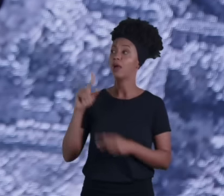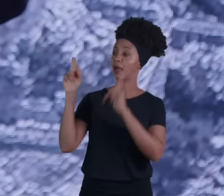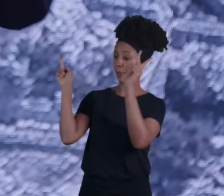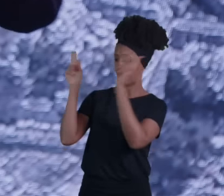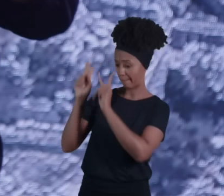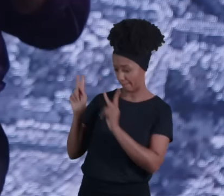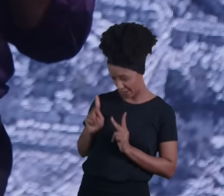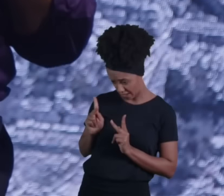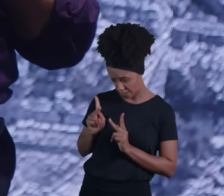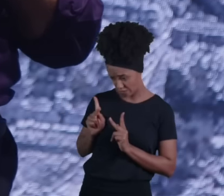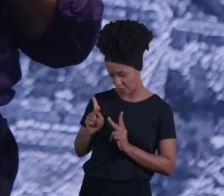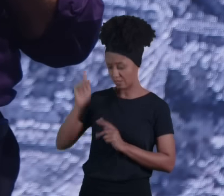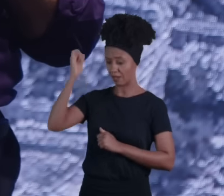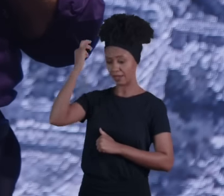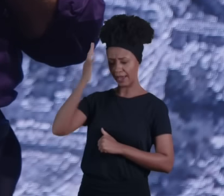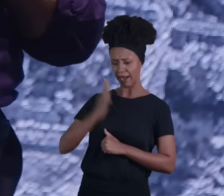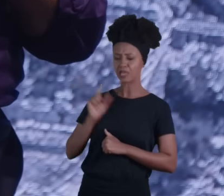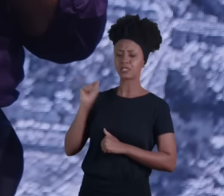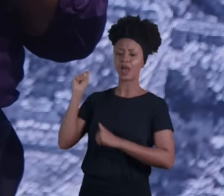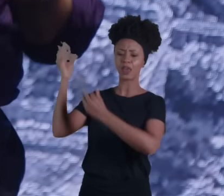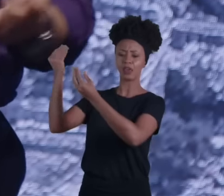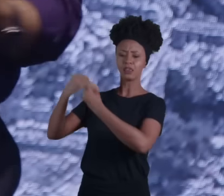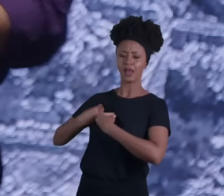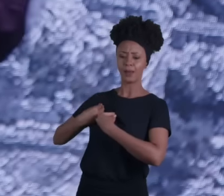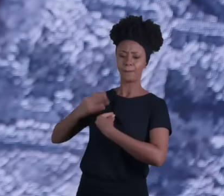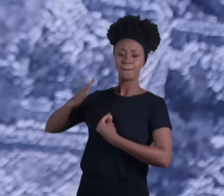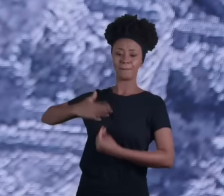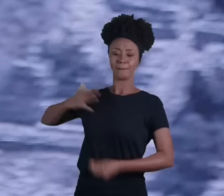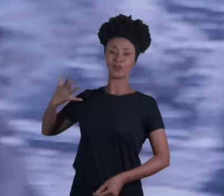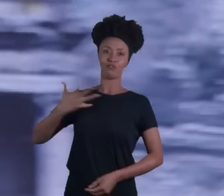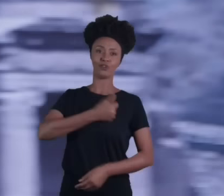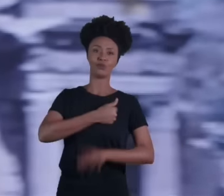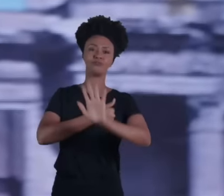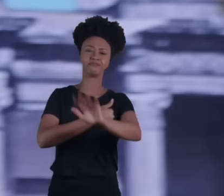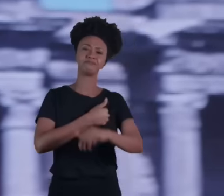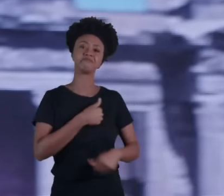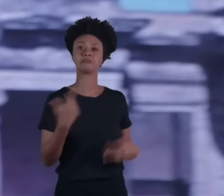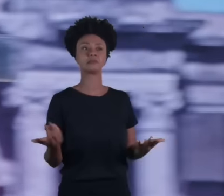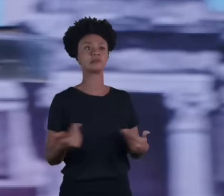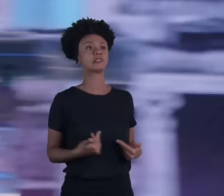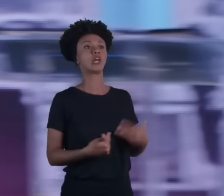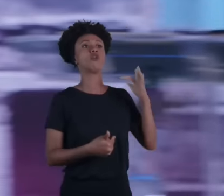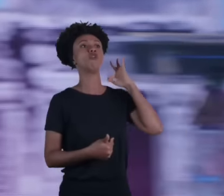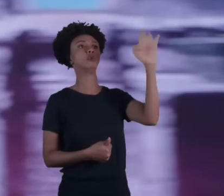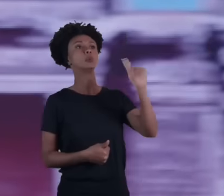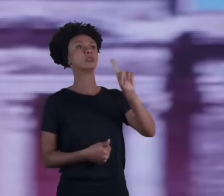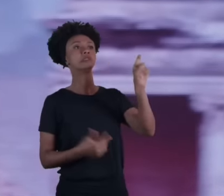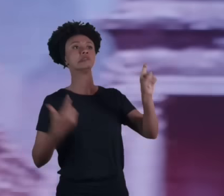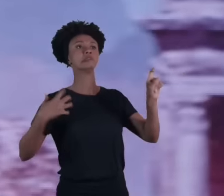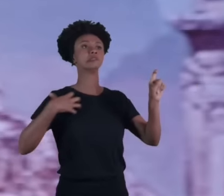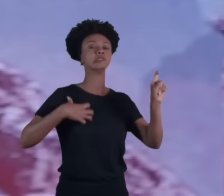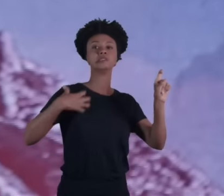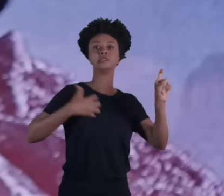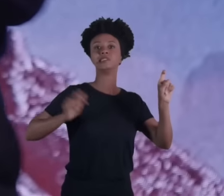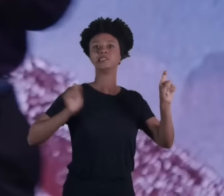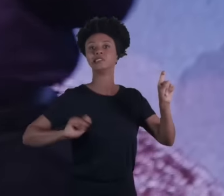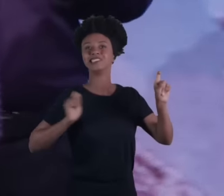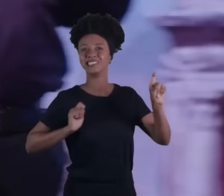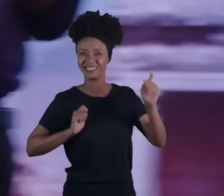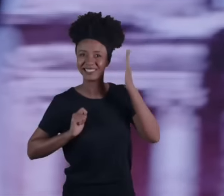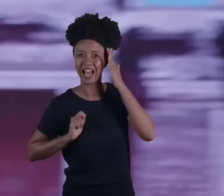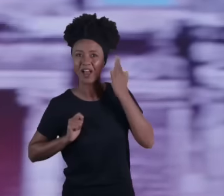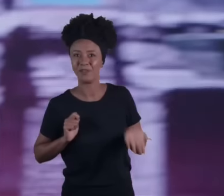meu Salvador. Sabe quando você não sabe o que vai acontecer com você no futuro, você fica ansioso?